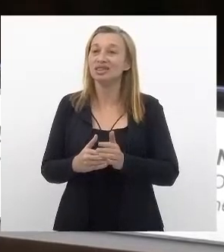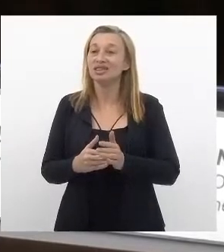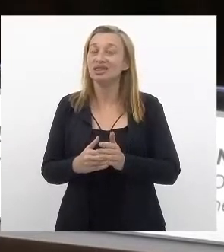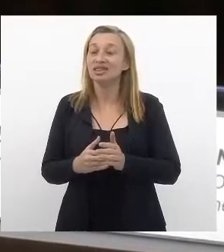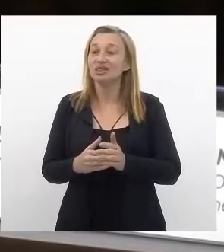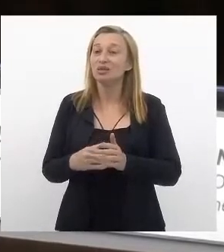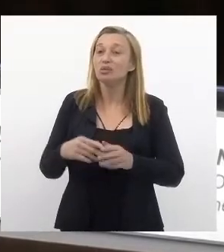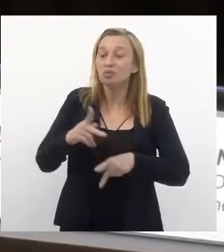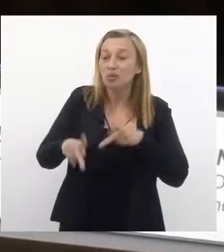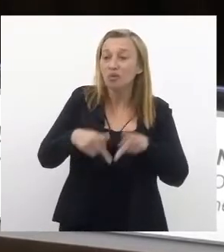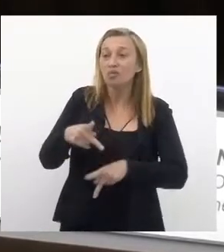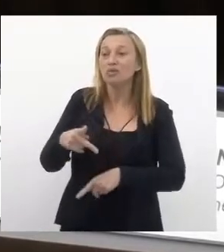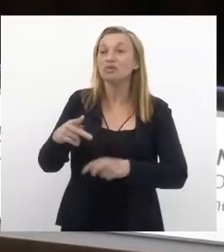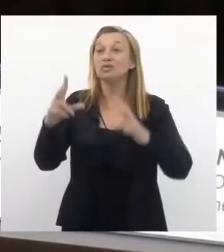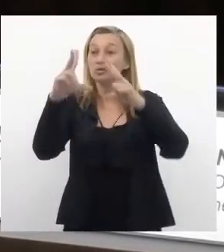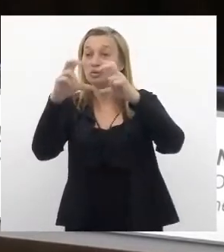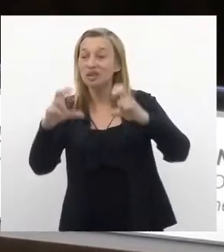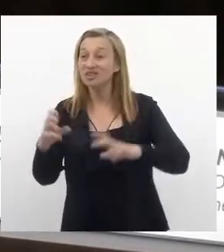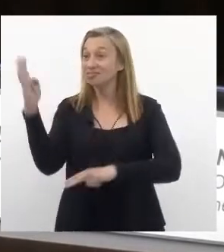líbano-brasileira.